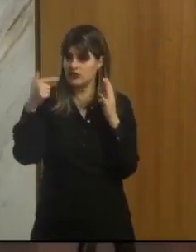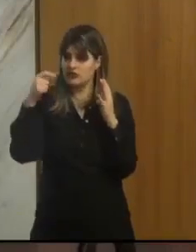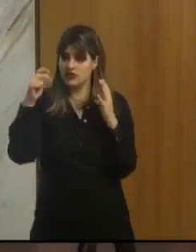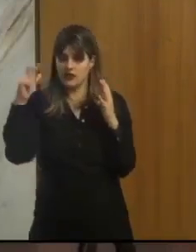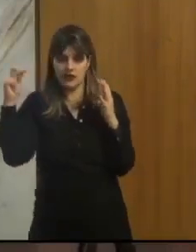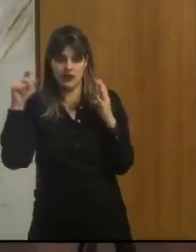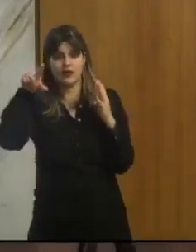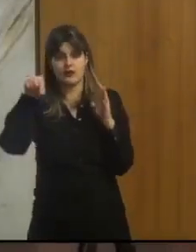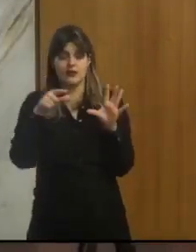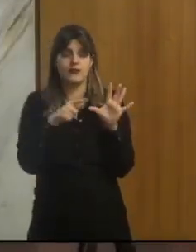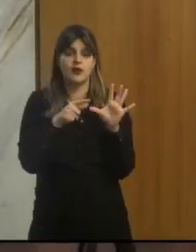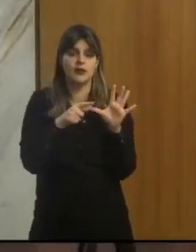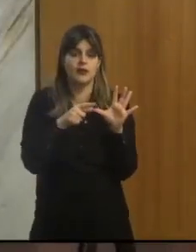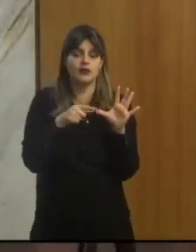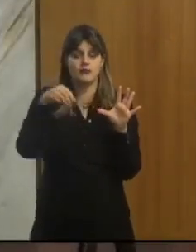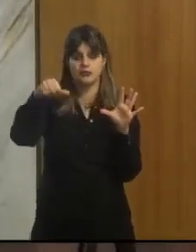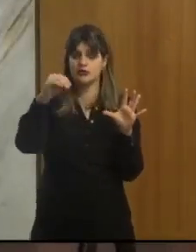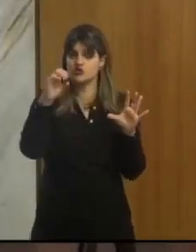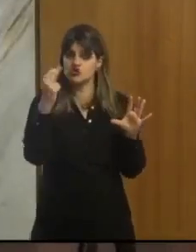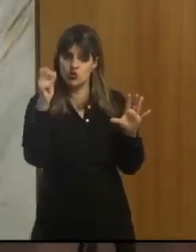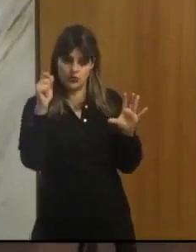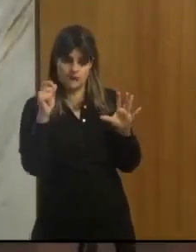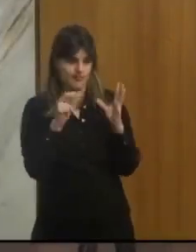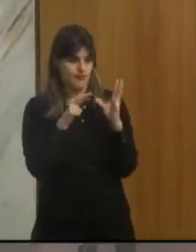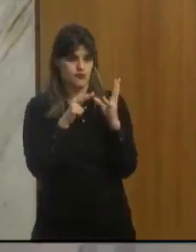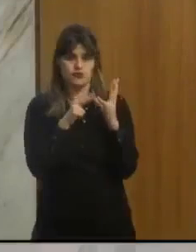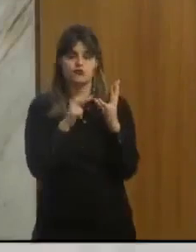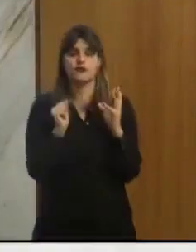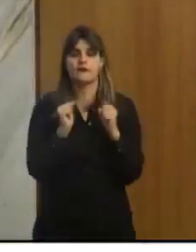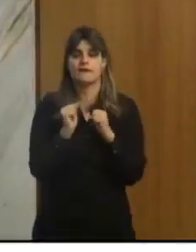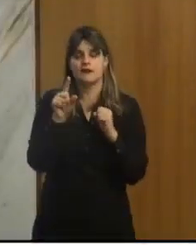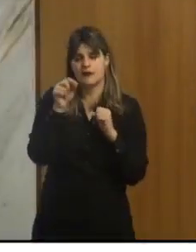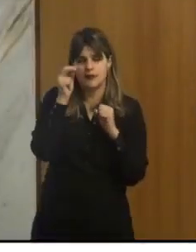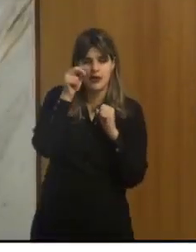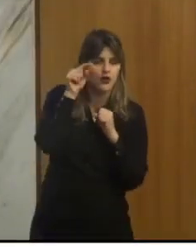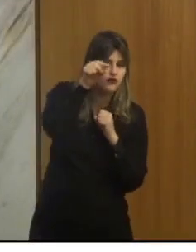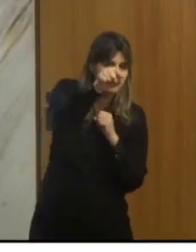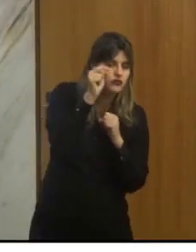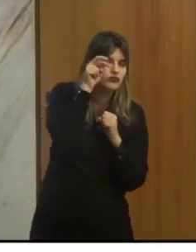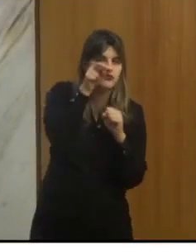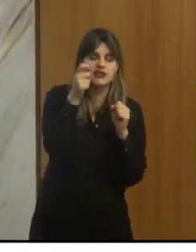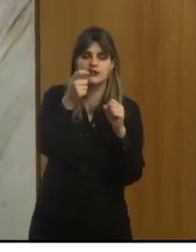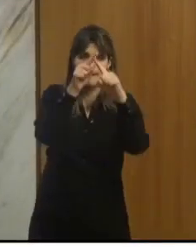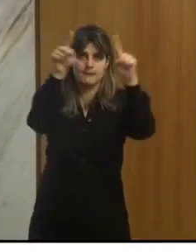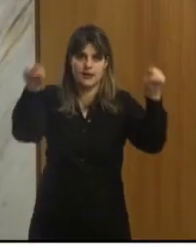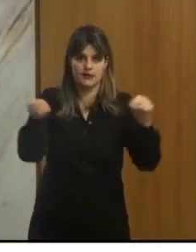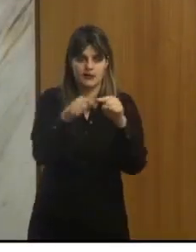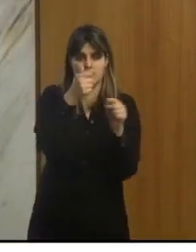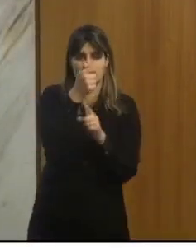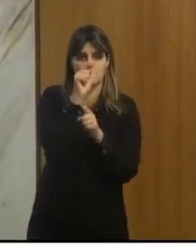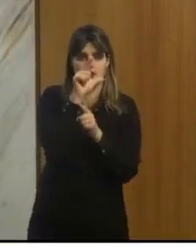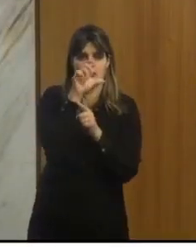e a Finisterra de Soure. Assim como podemos ver aqui, ao fundo, os painéis de Belchior da